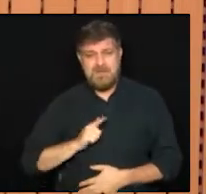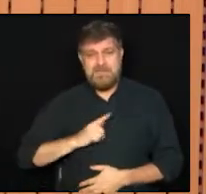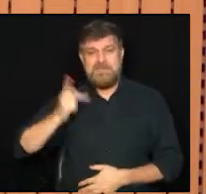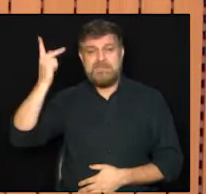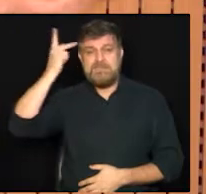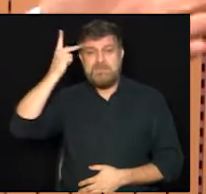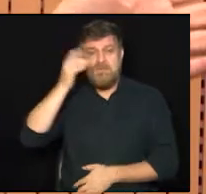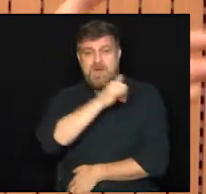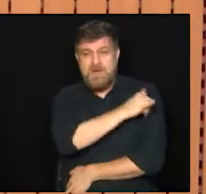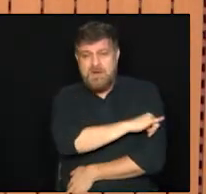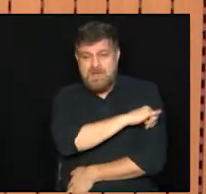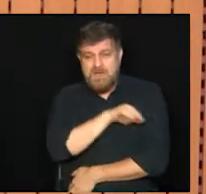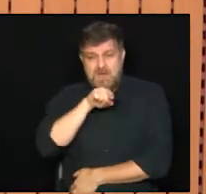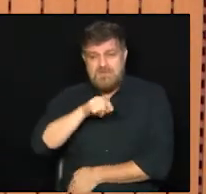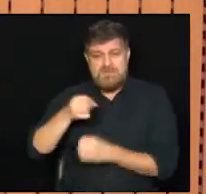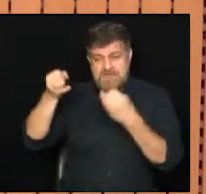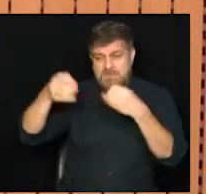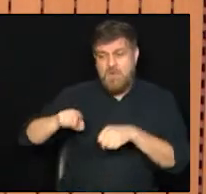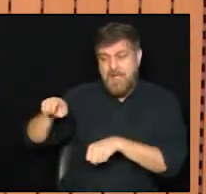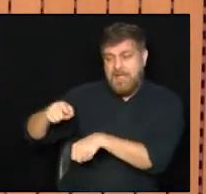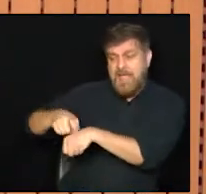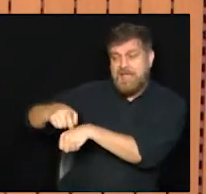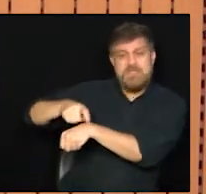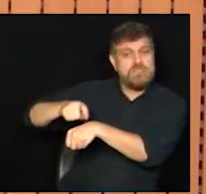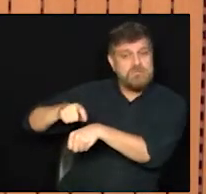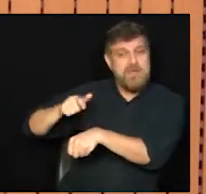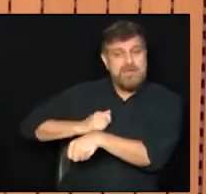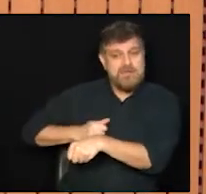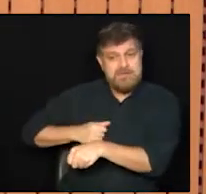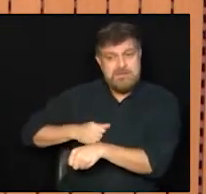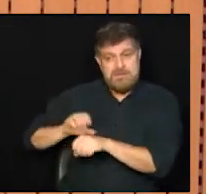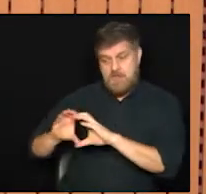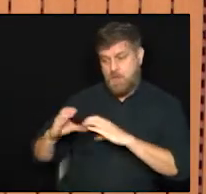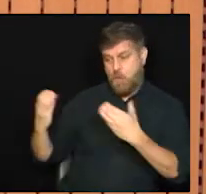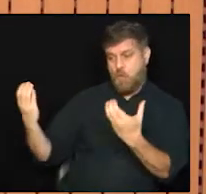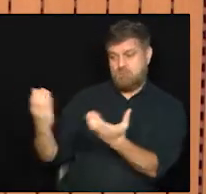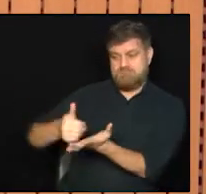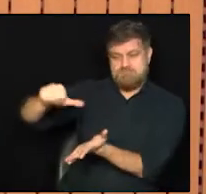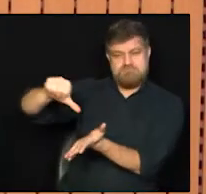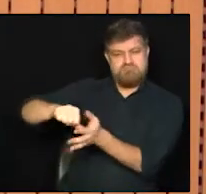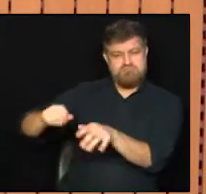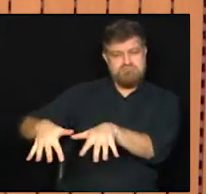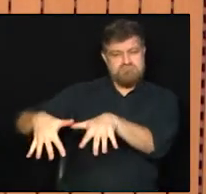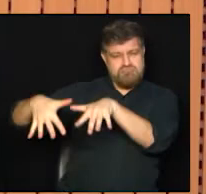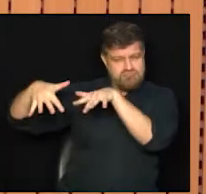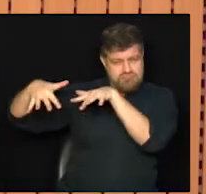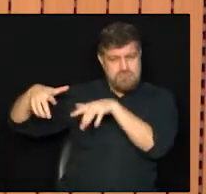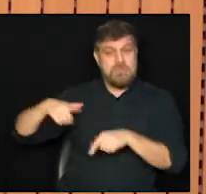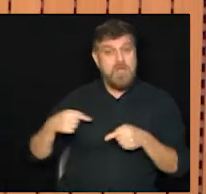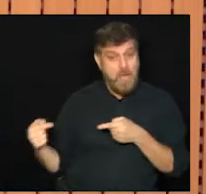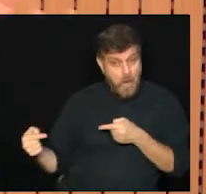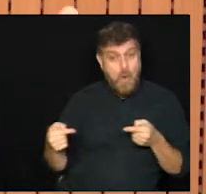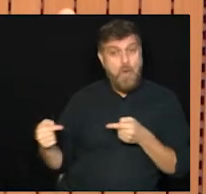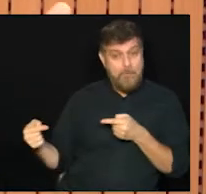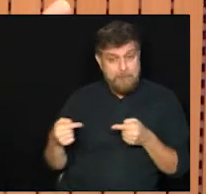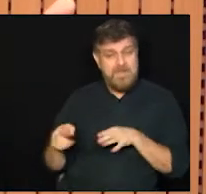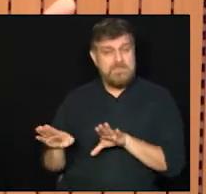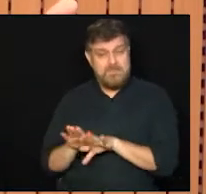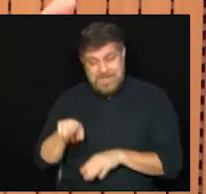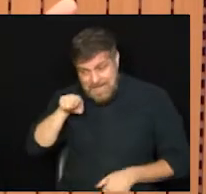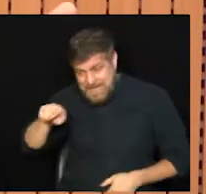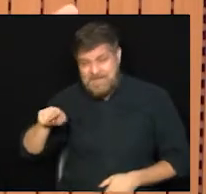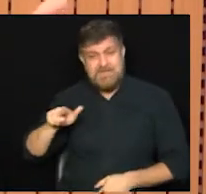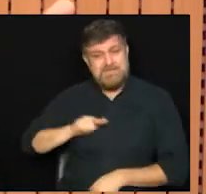Paulo e Rio, e você falou aqui do lado, Atibaia também é um município que compete com a gente. Talvez eles